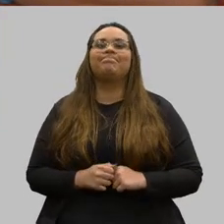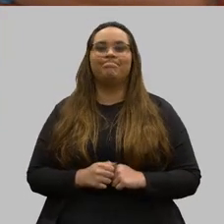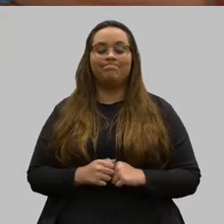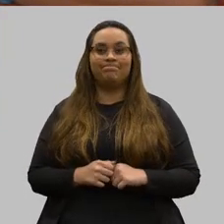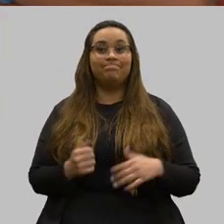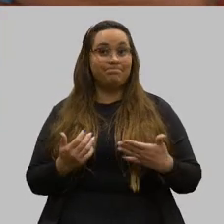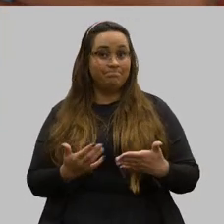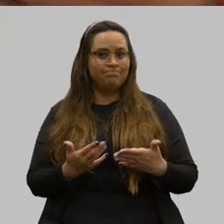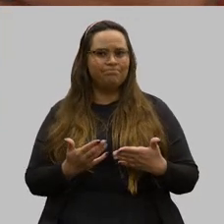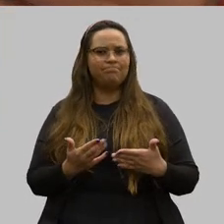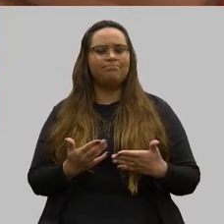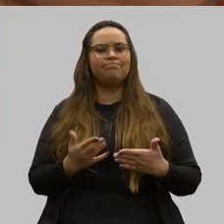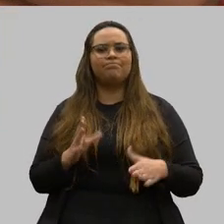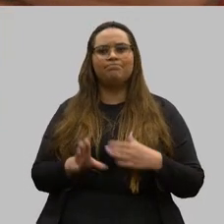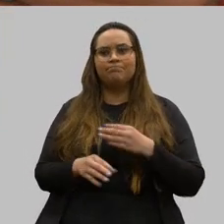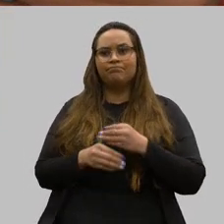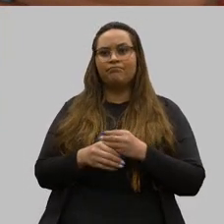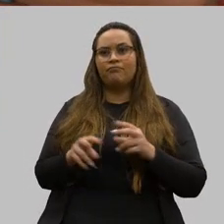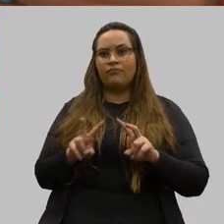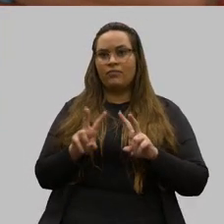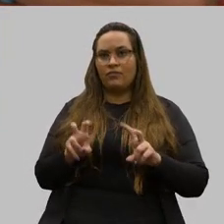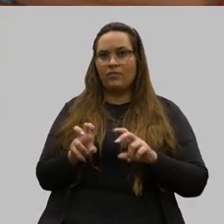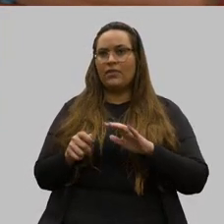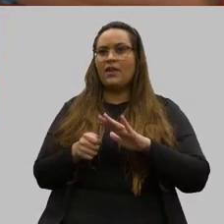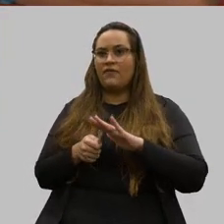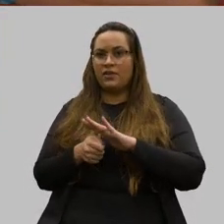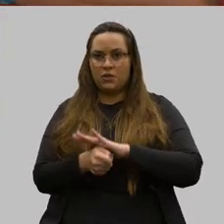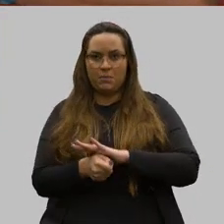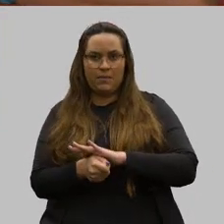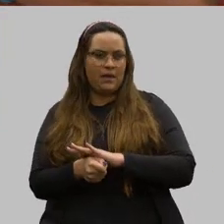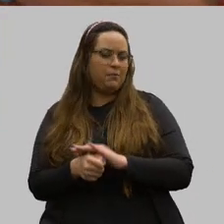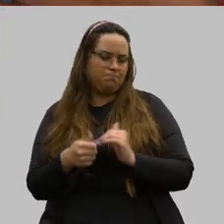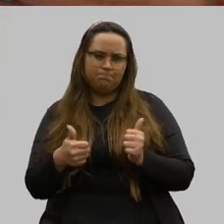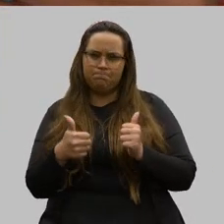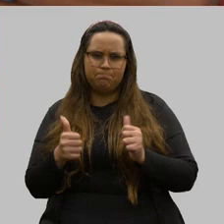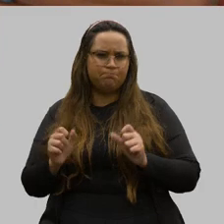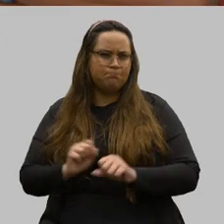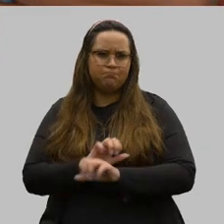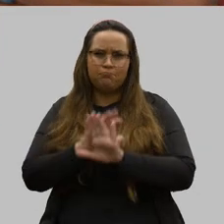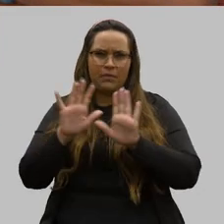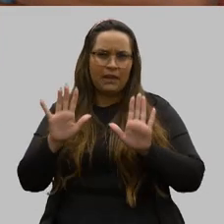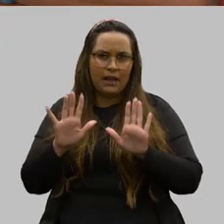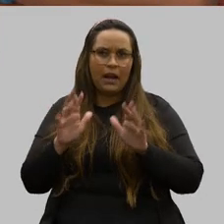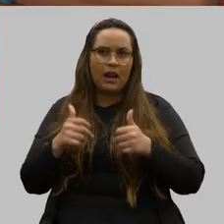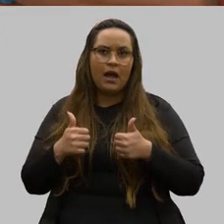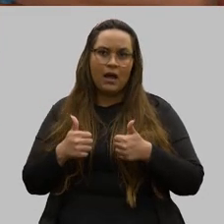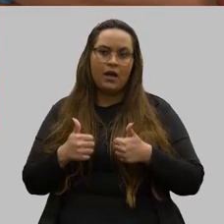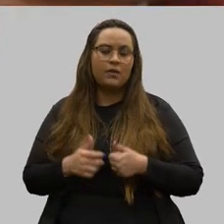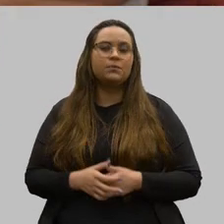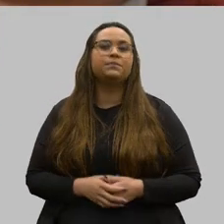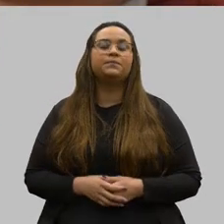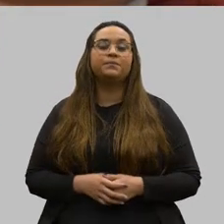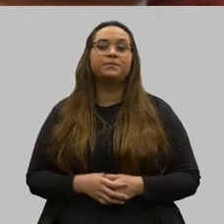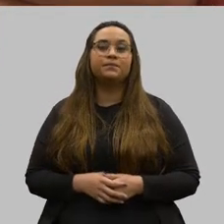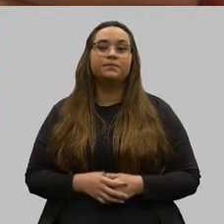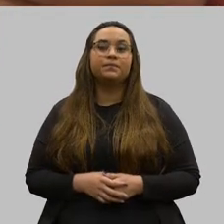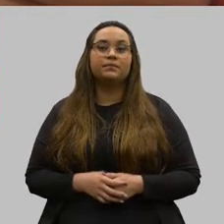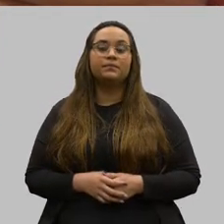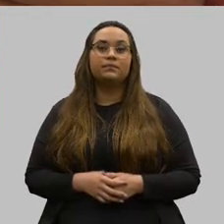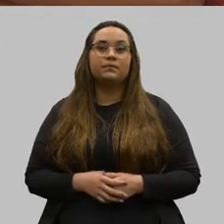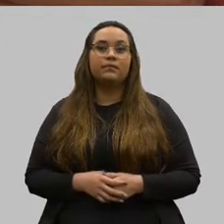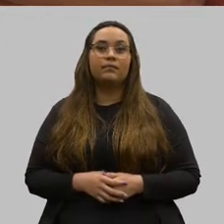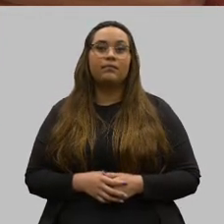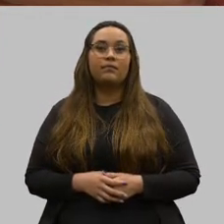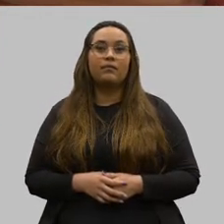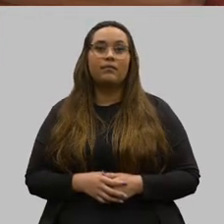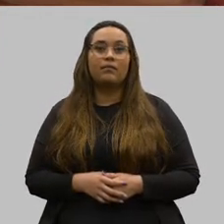relação à questão de investimento que ficou clara pra gente eh nós Ainda temos uma uma